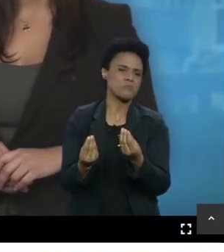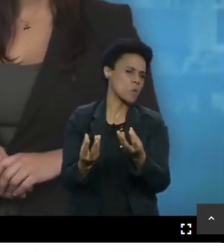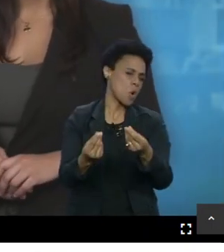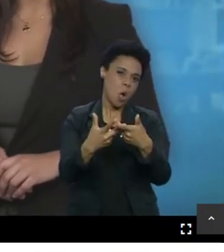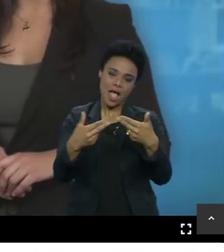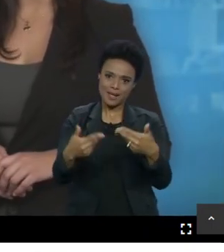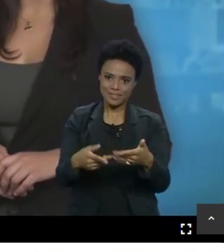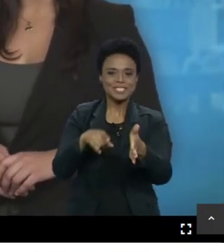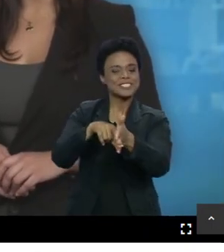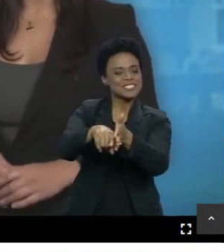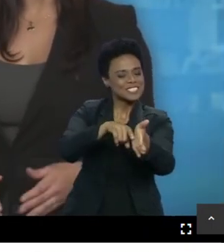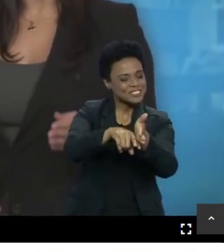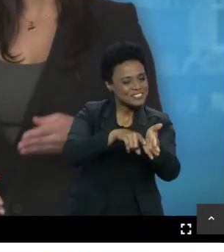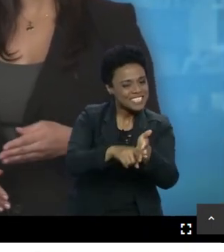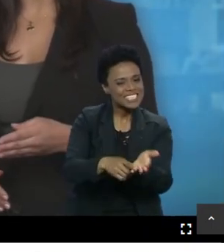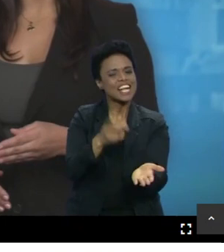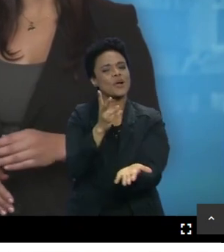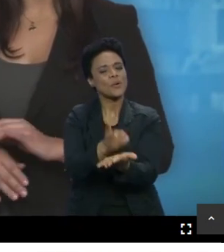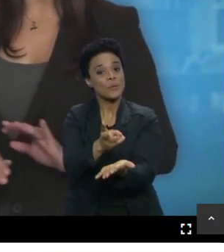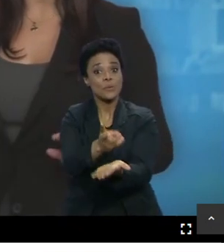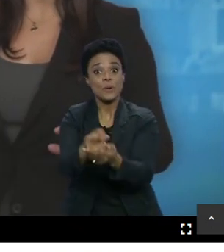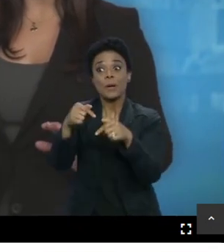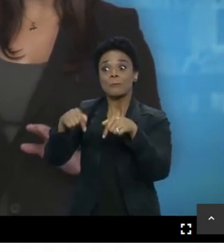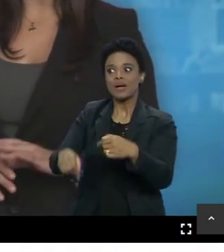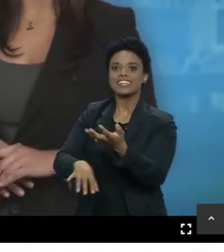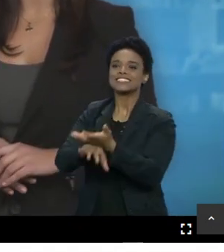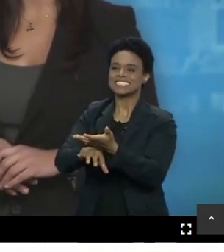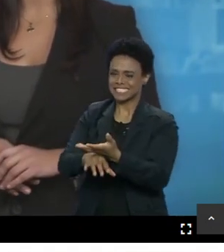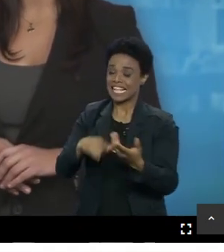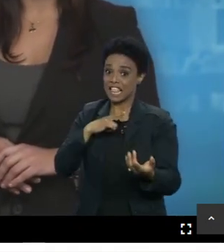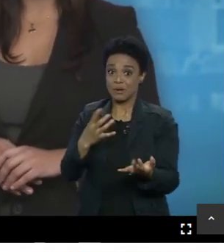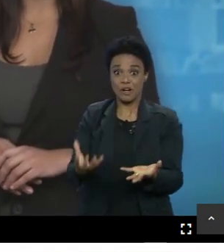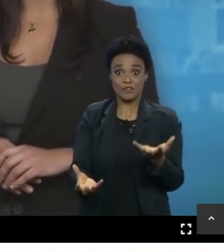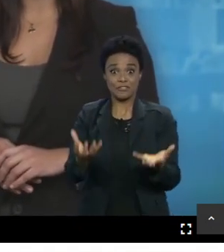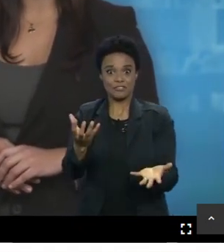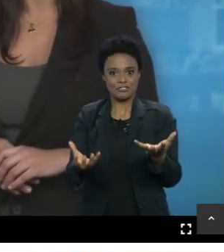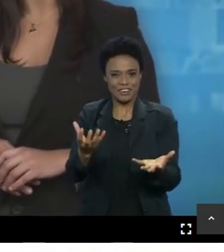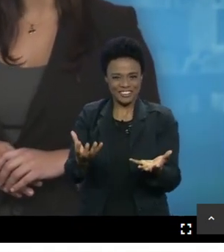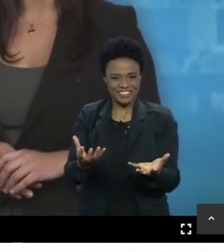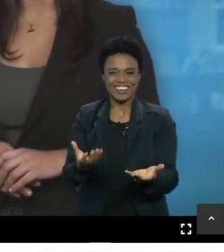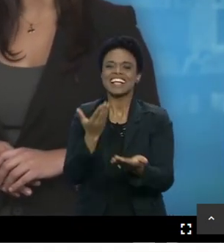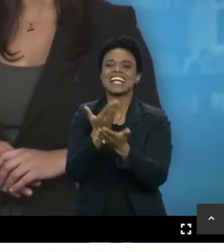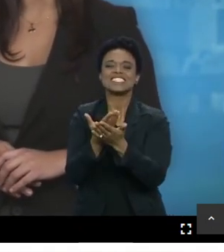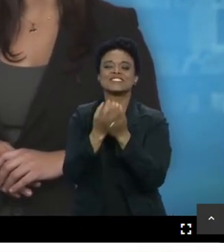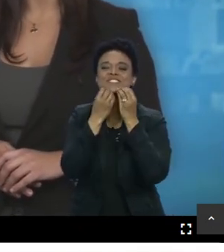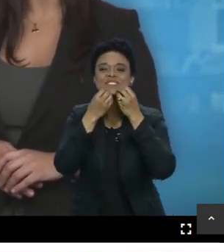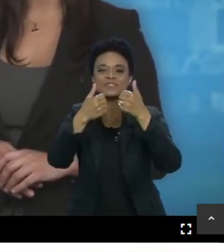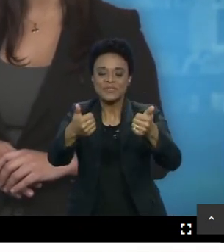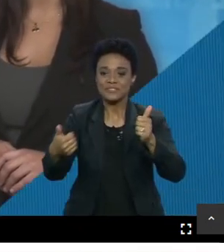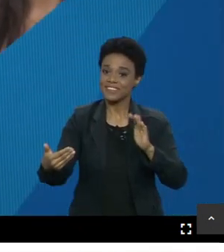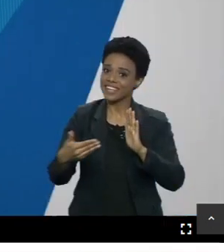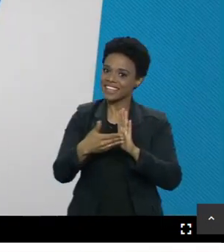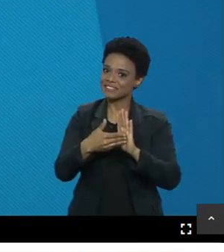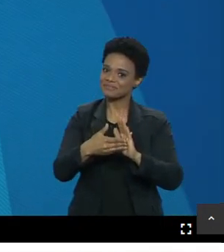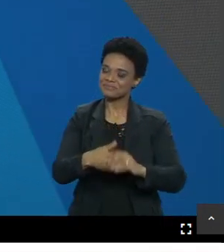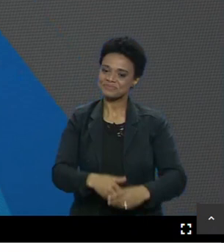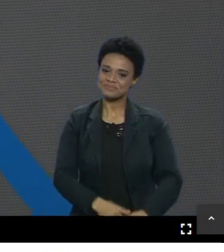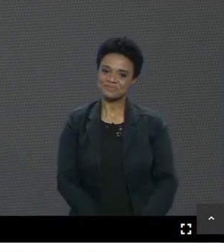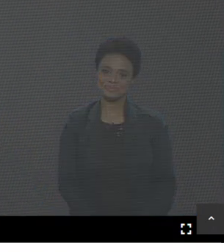Então continue suas pesquisas porque essa matéria promete pegar fogo. Bons estudos e até a próxima!